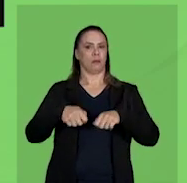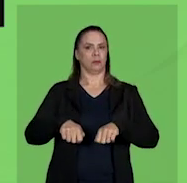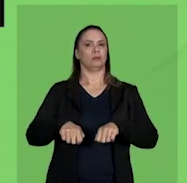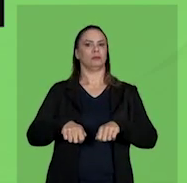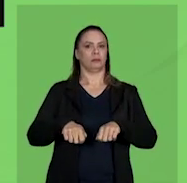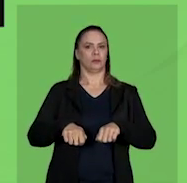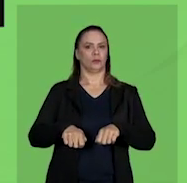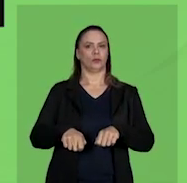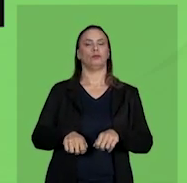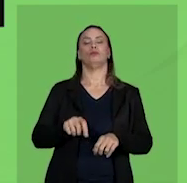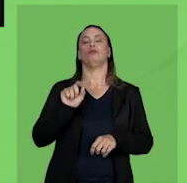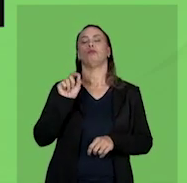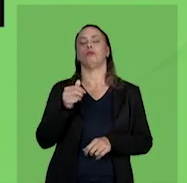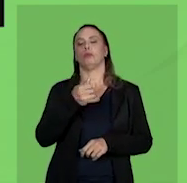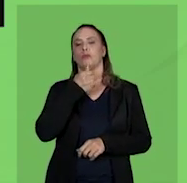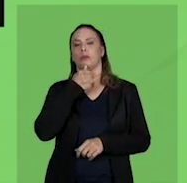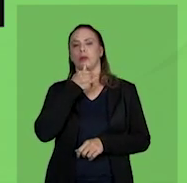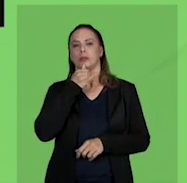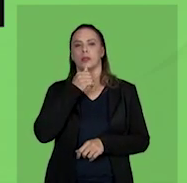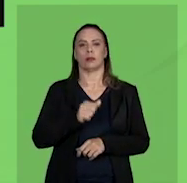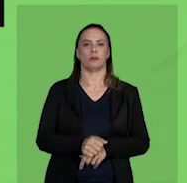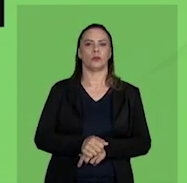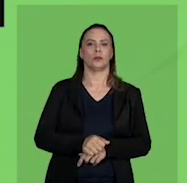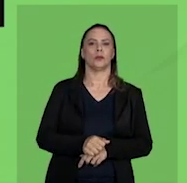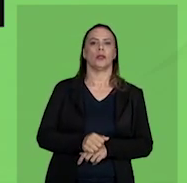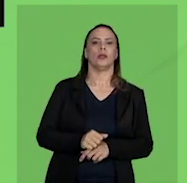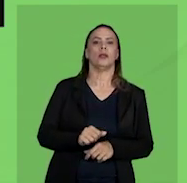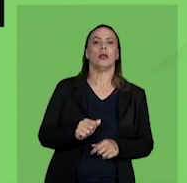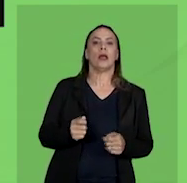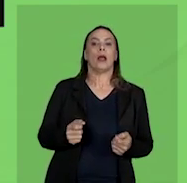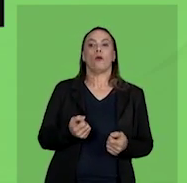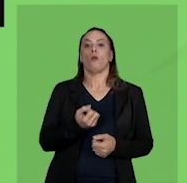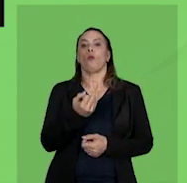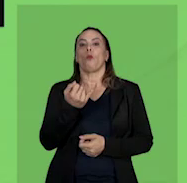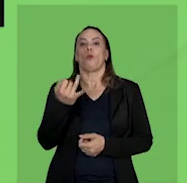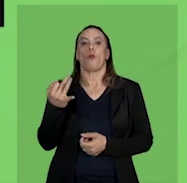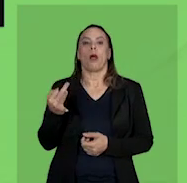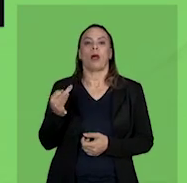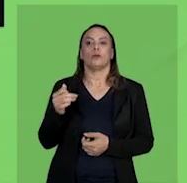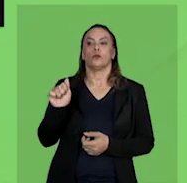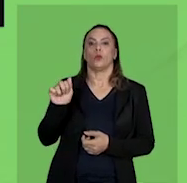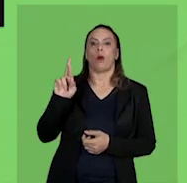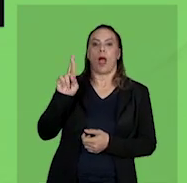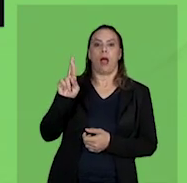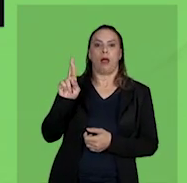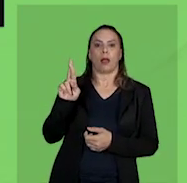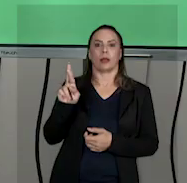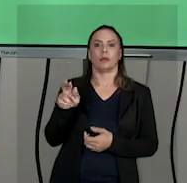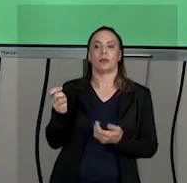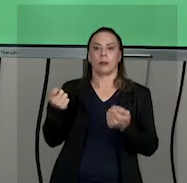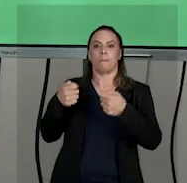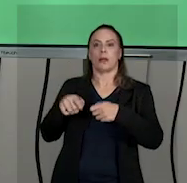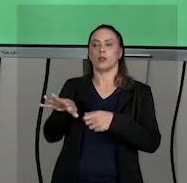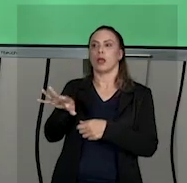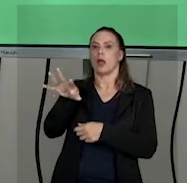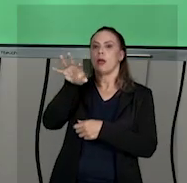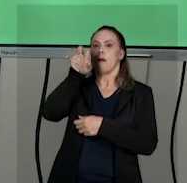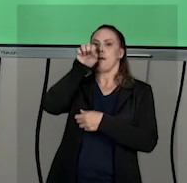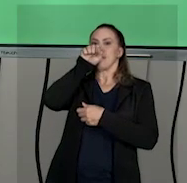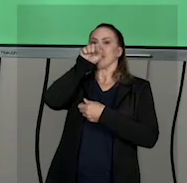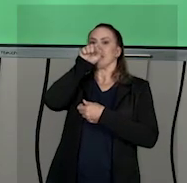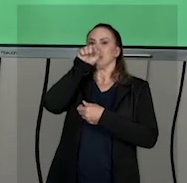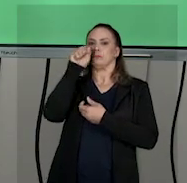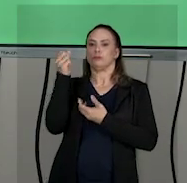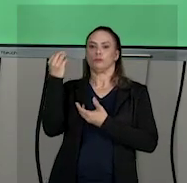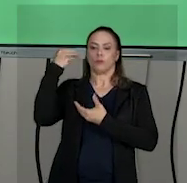quantidade de ar armazenada dentro dos pulmões. E essa capacidade, como eu falei para vocês, ela pode ser